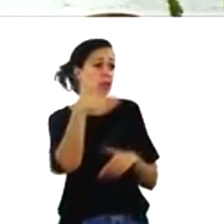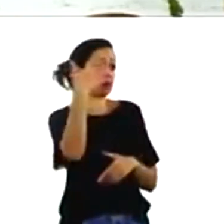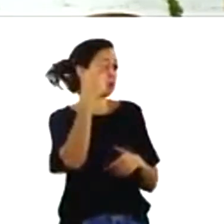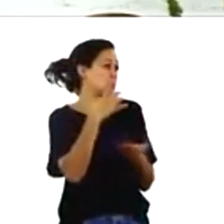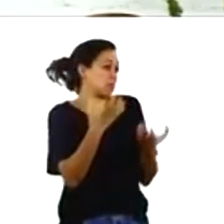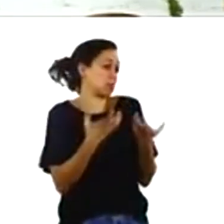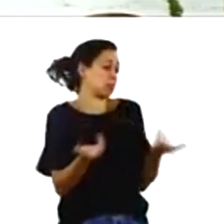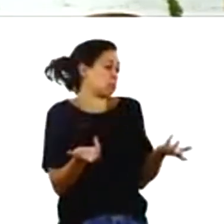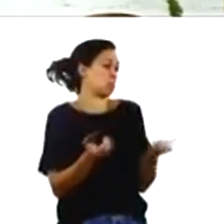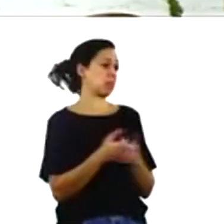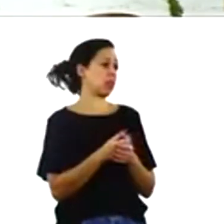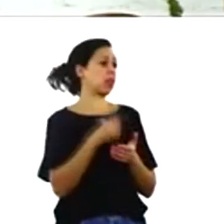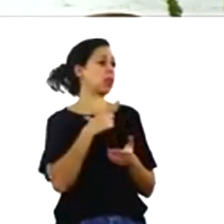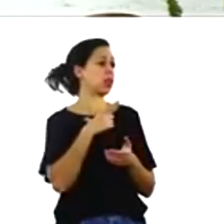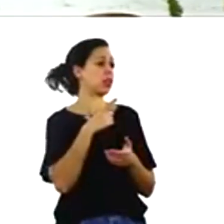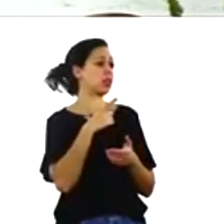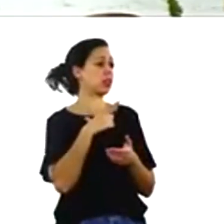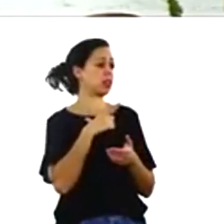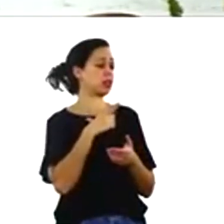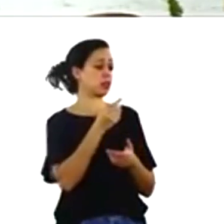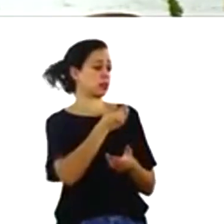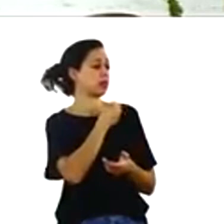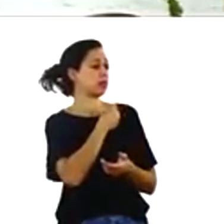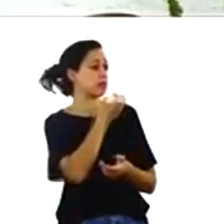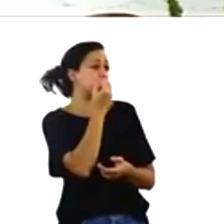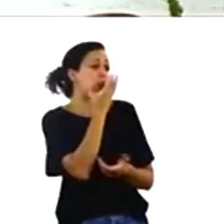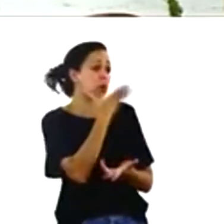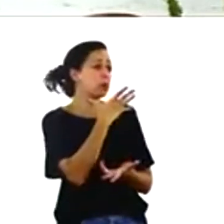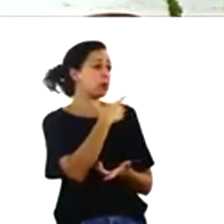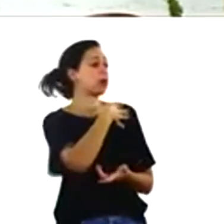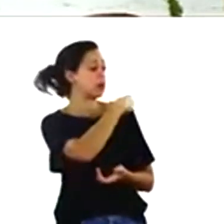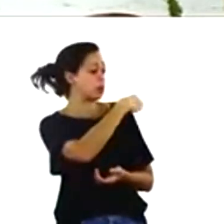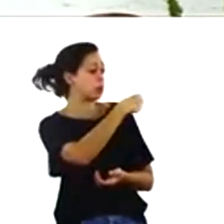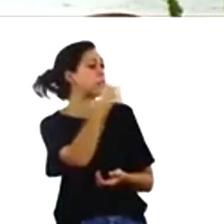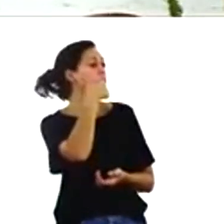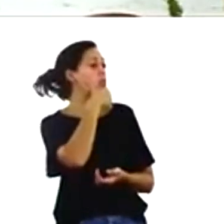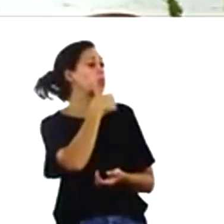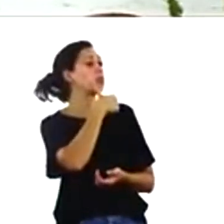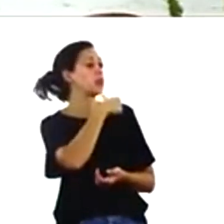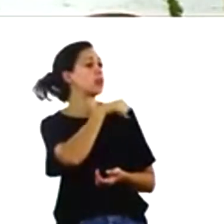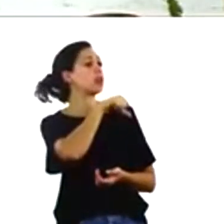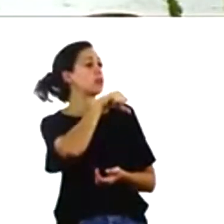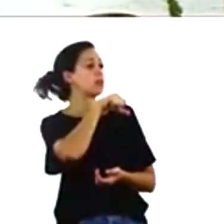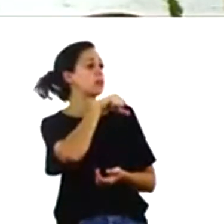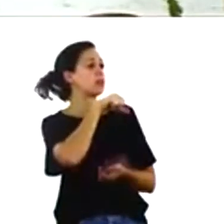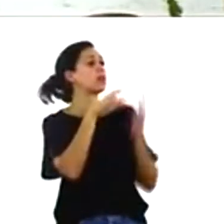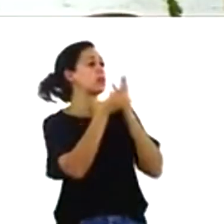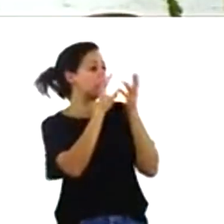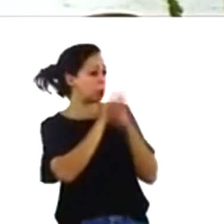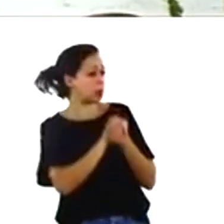família, tenho filhos, tenho esposa que me ama,